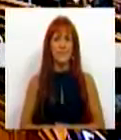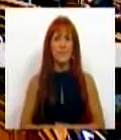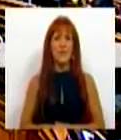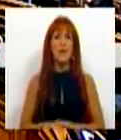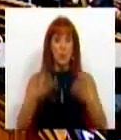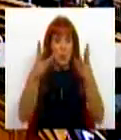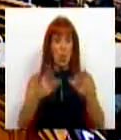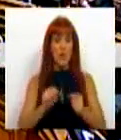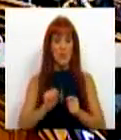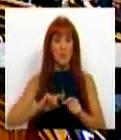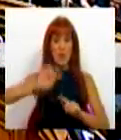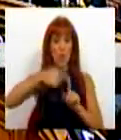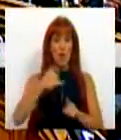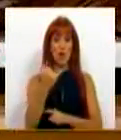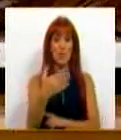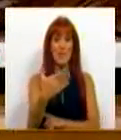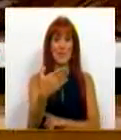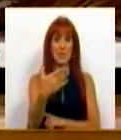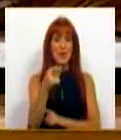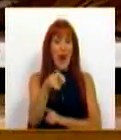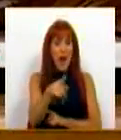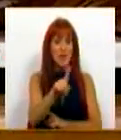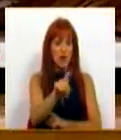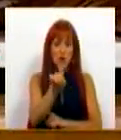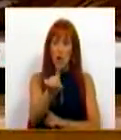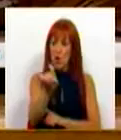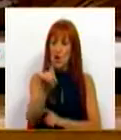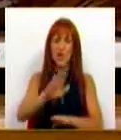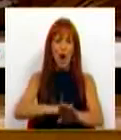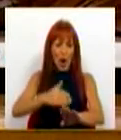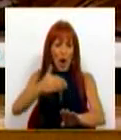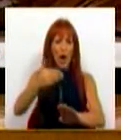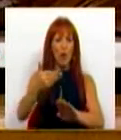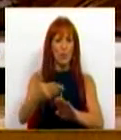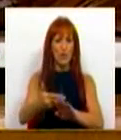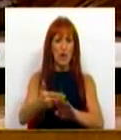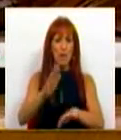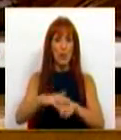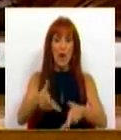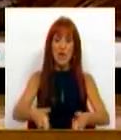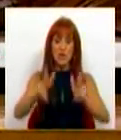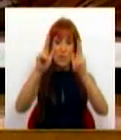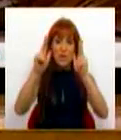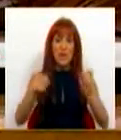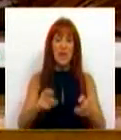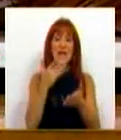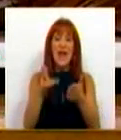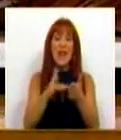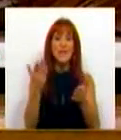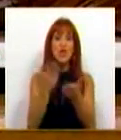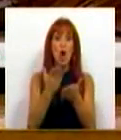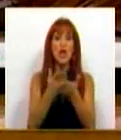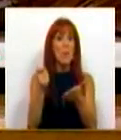No orçamento de 2017, estas escolhas são reforçadas pela disponibilização de manuais